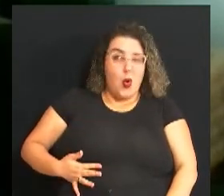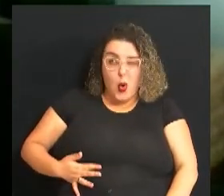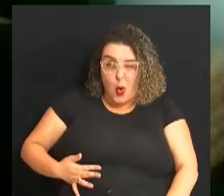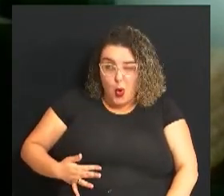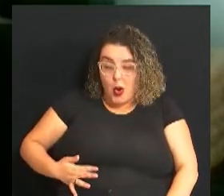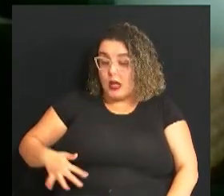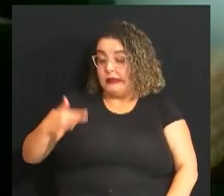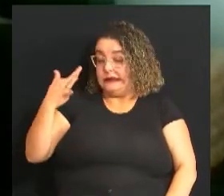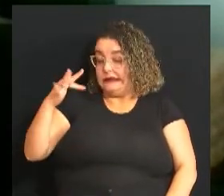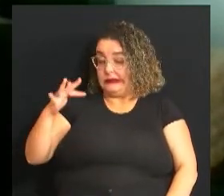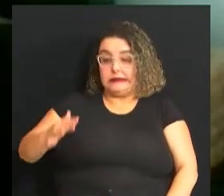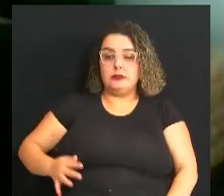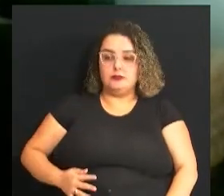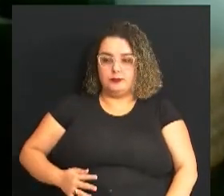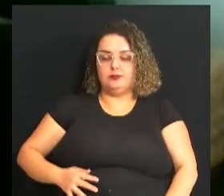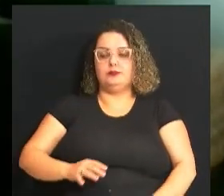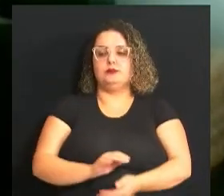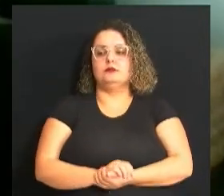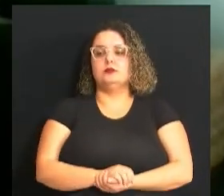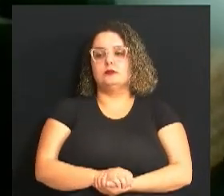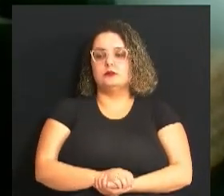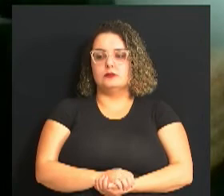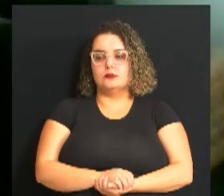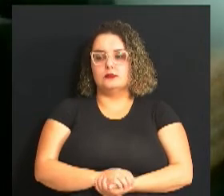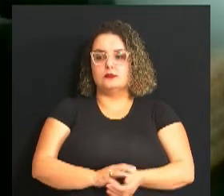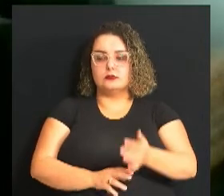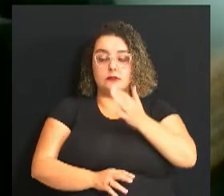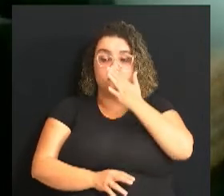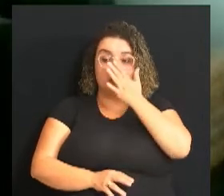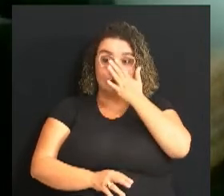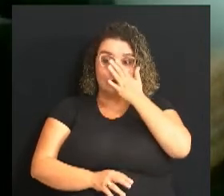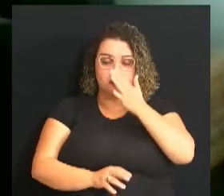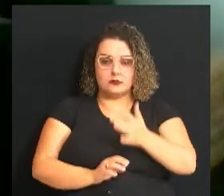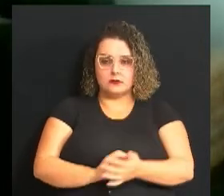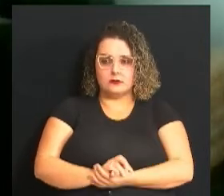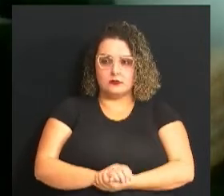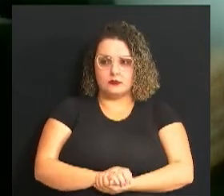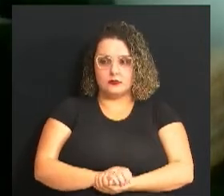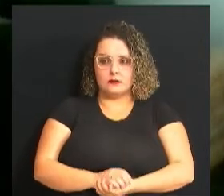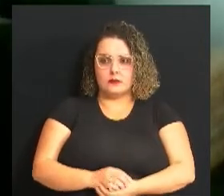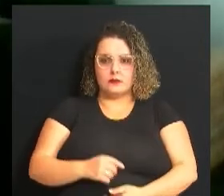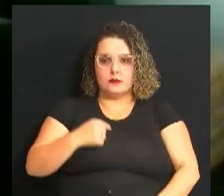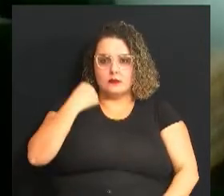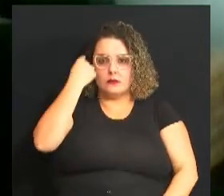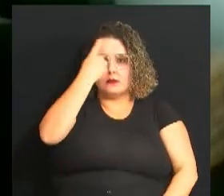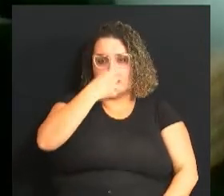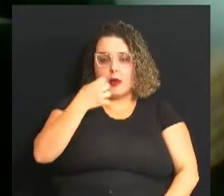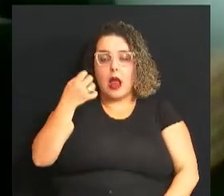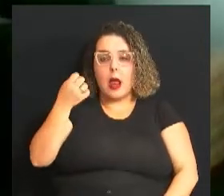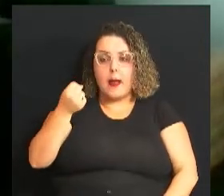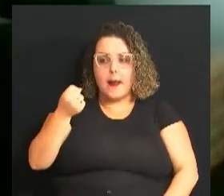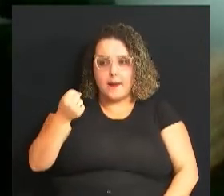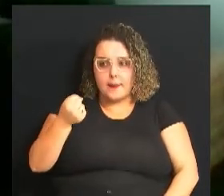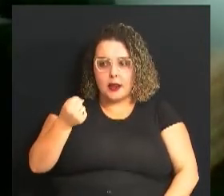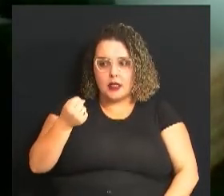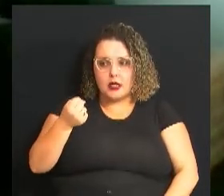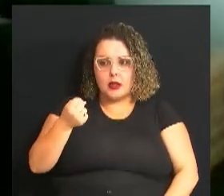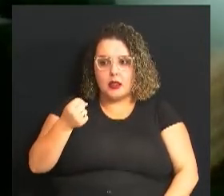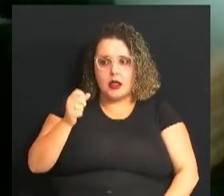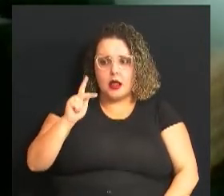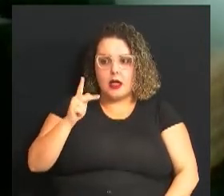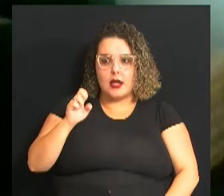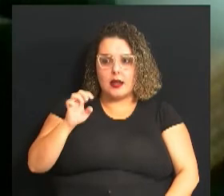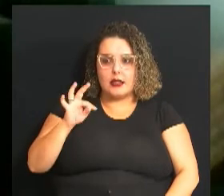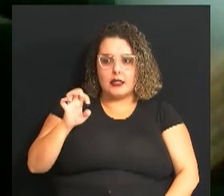dor. A gente pode ter a palidez e, principalmente, a icterícia, o amarelado